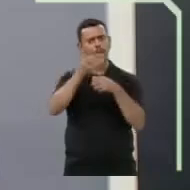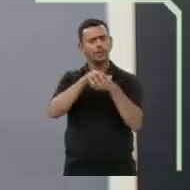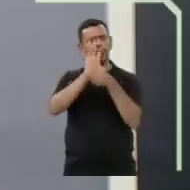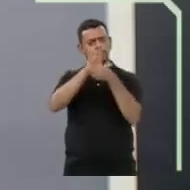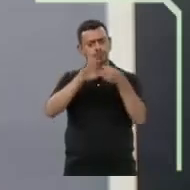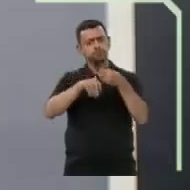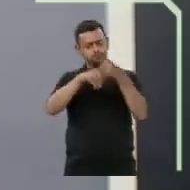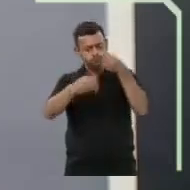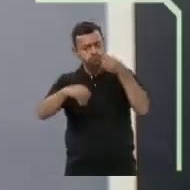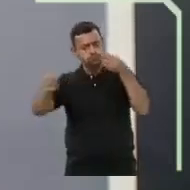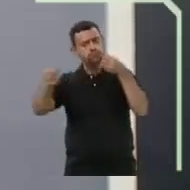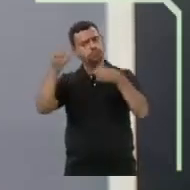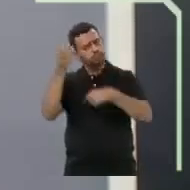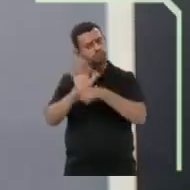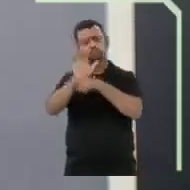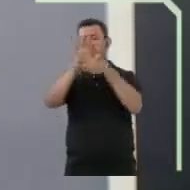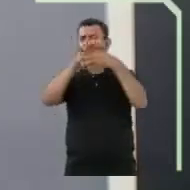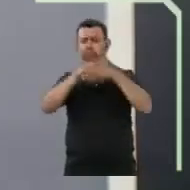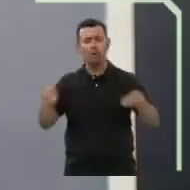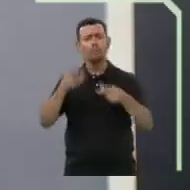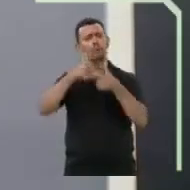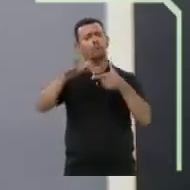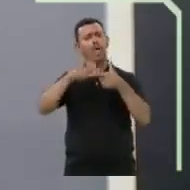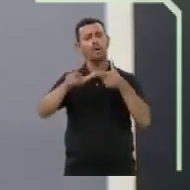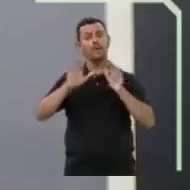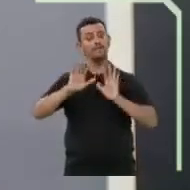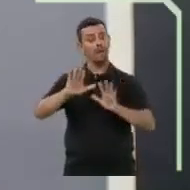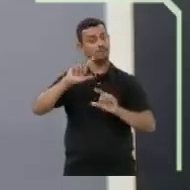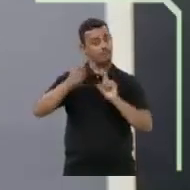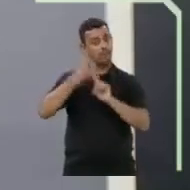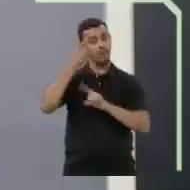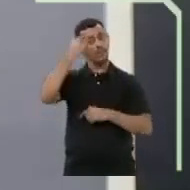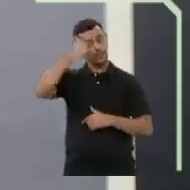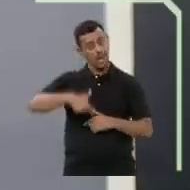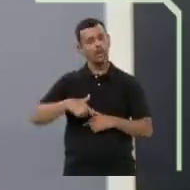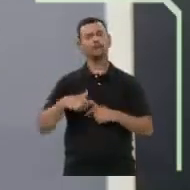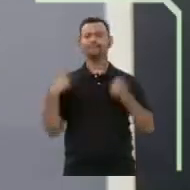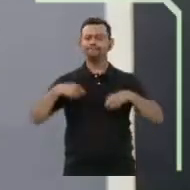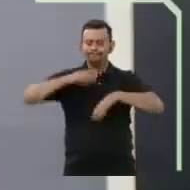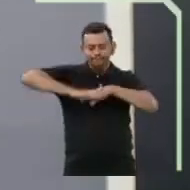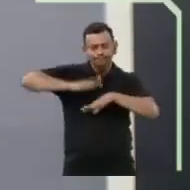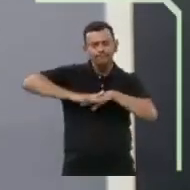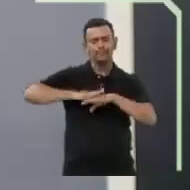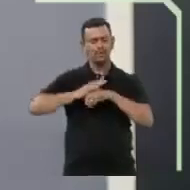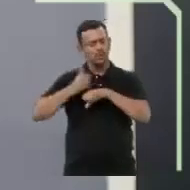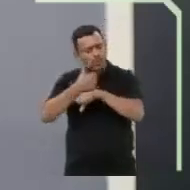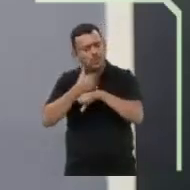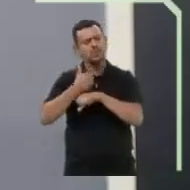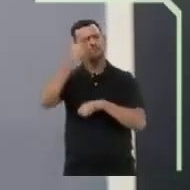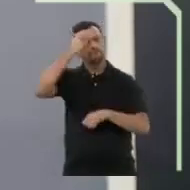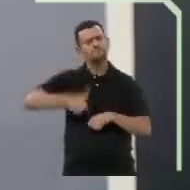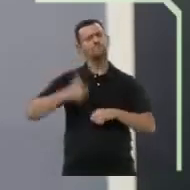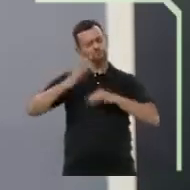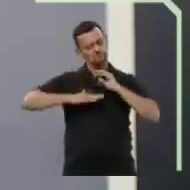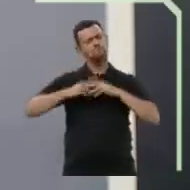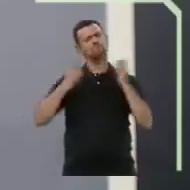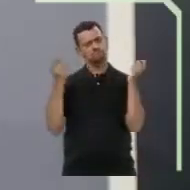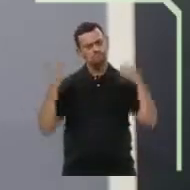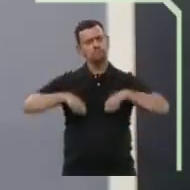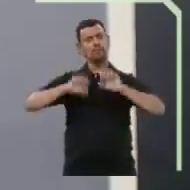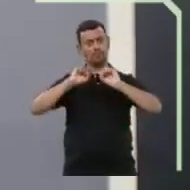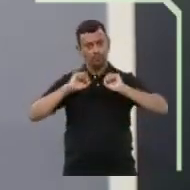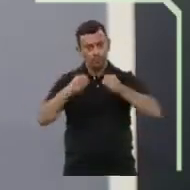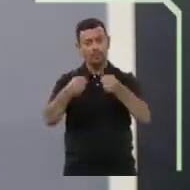lugar. Para isso é necessário competência, para isso é necessário gestão e para isso é necessário